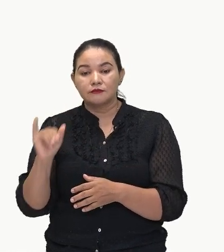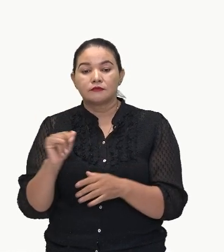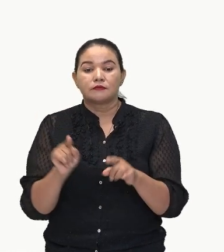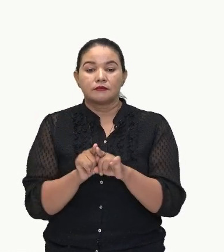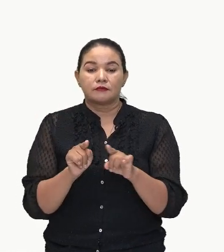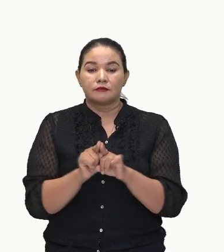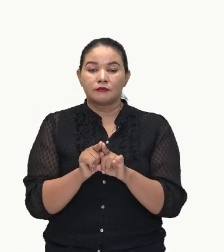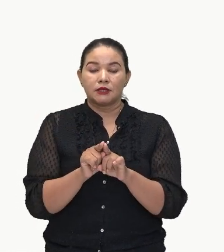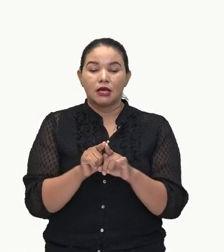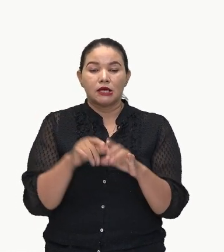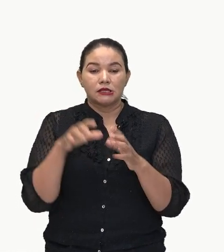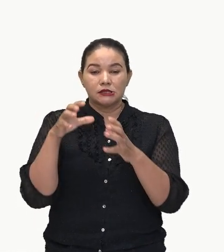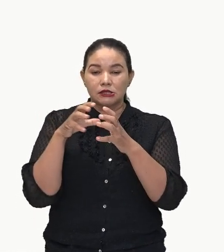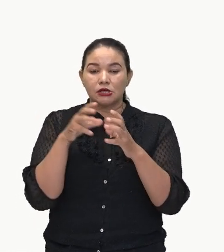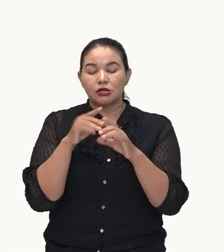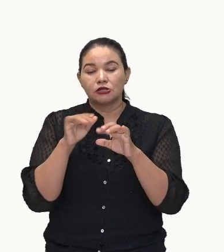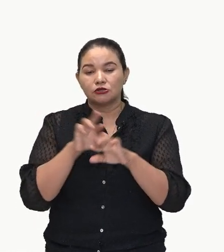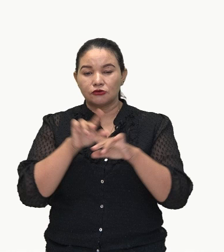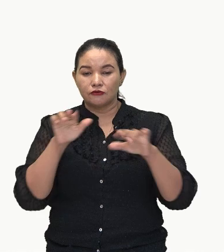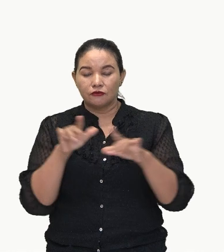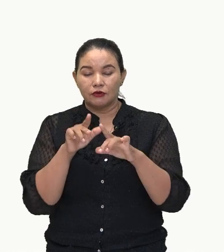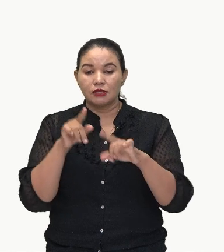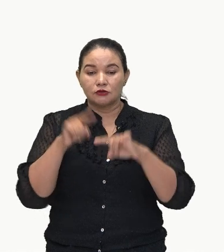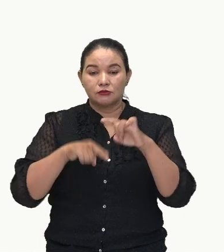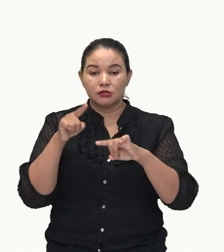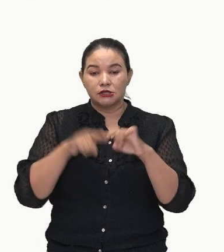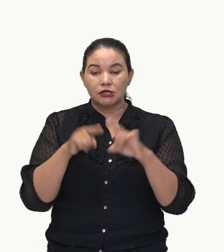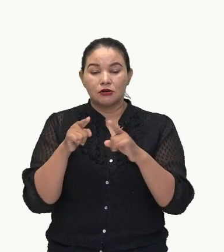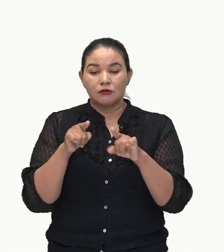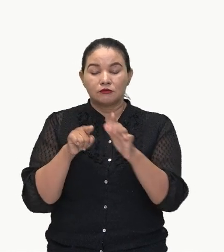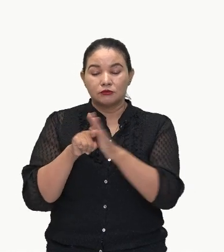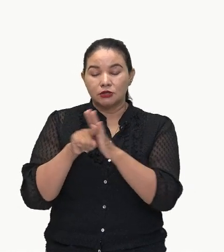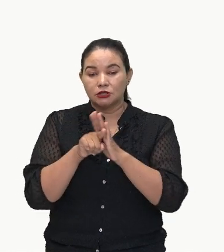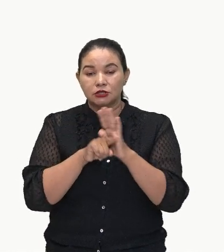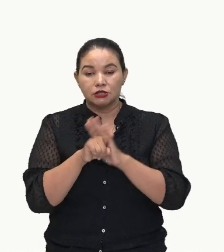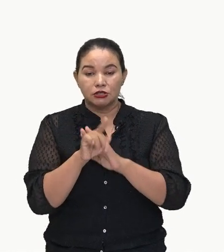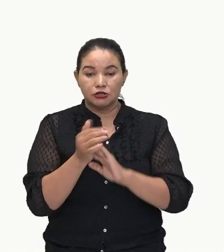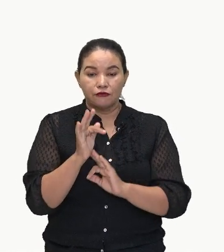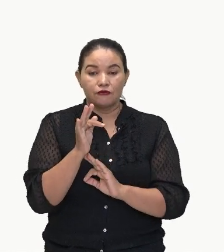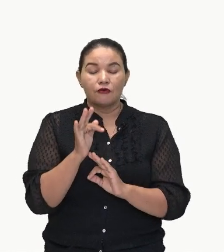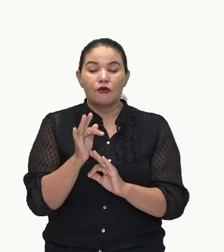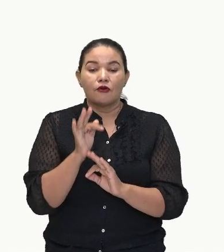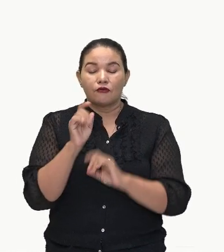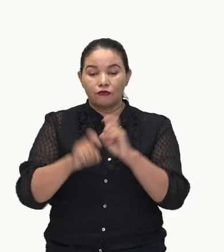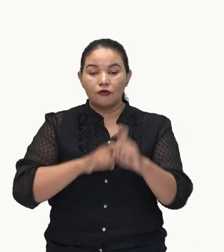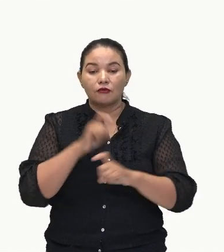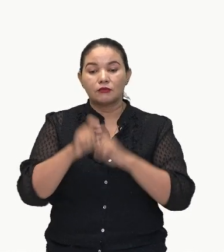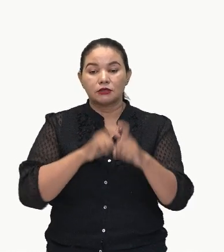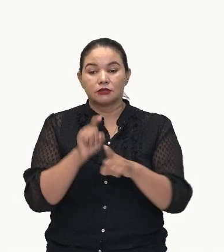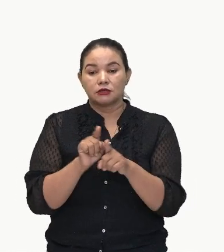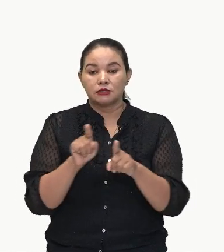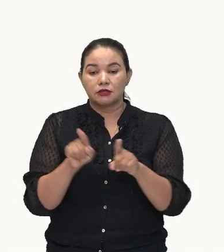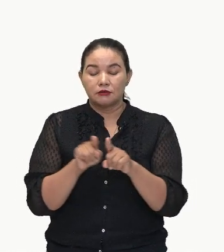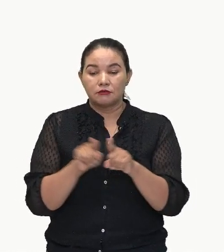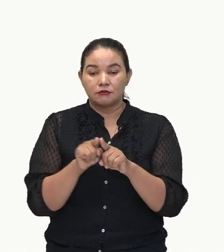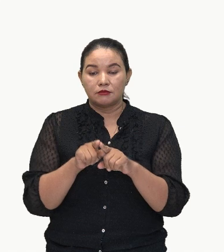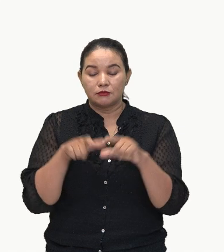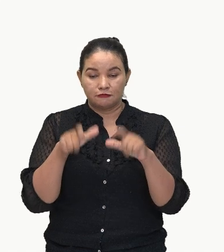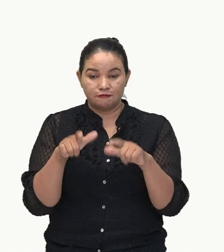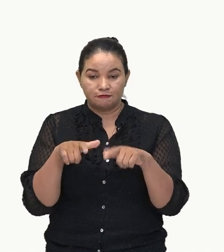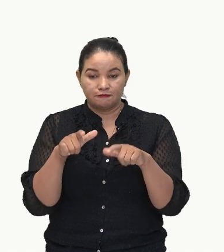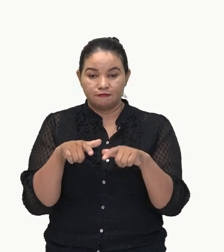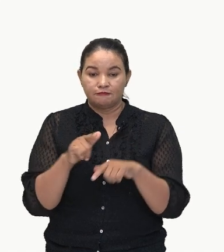artificiais e informática, possuindo aí centros de pesquisa e informática em Hyderabad,